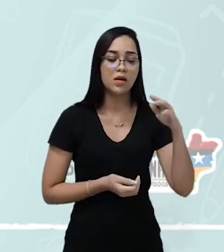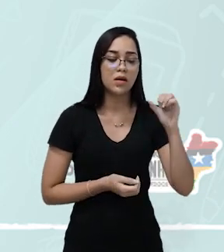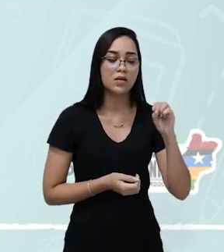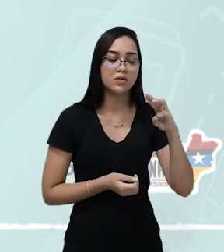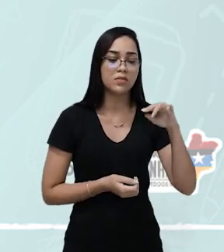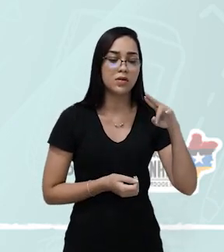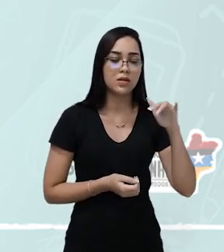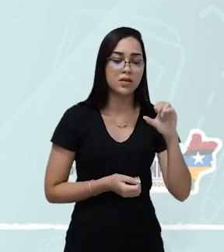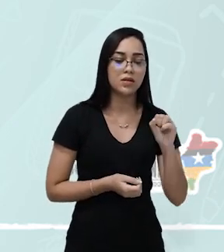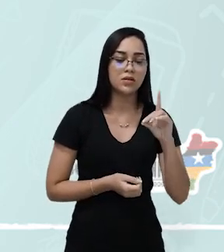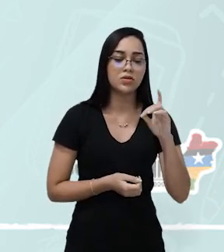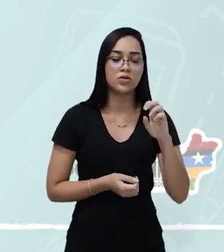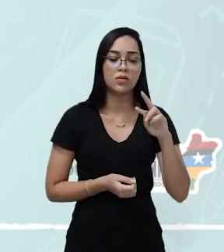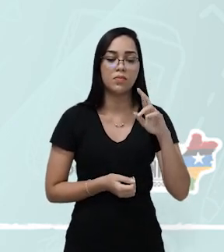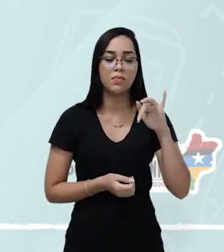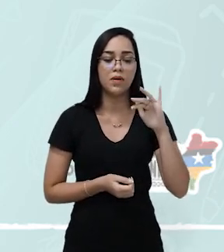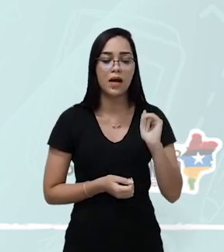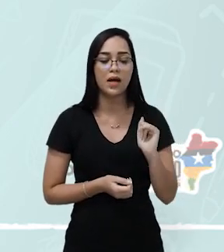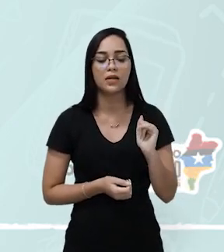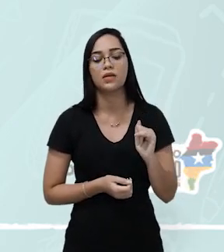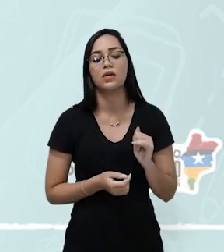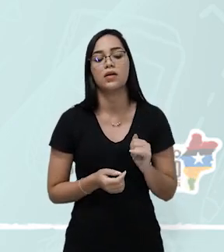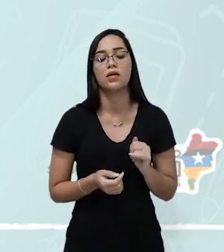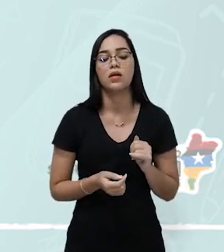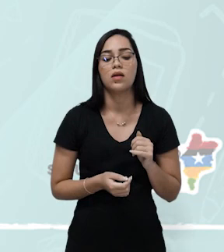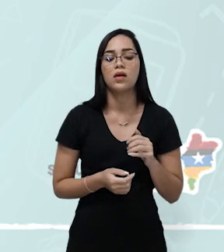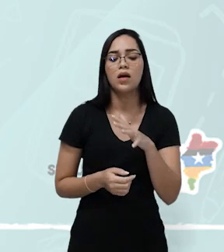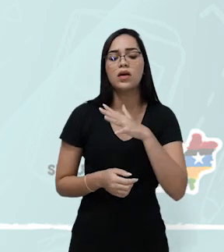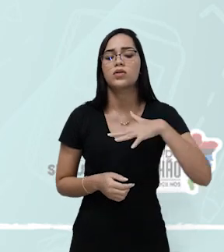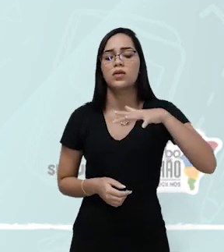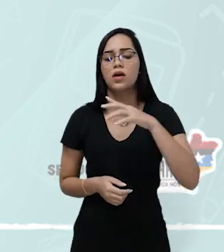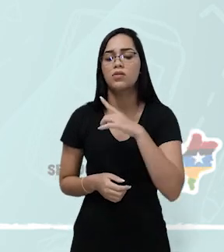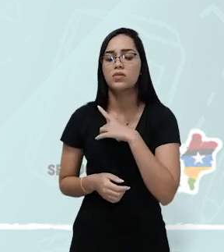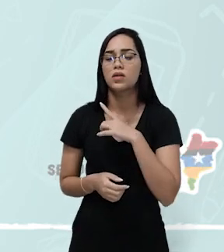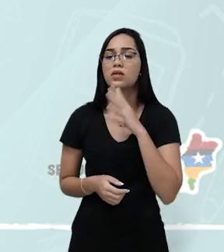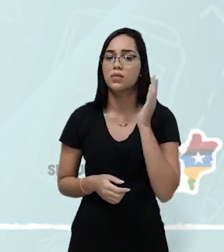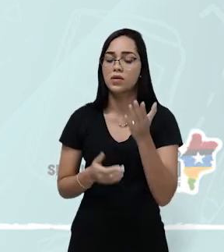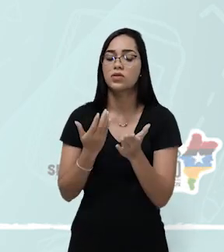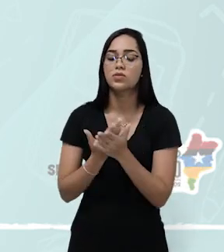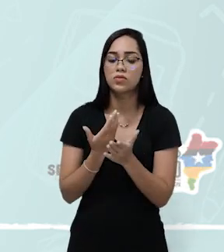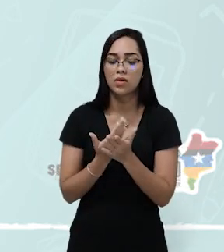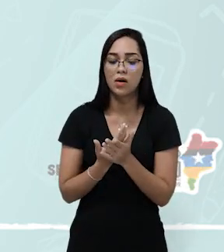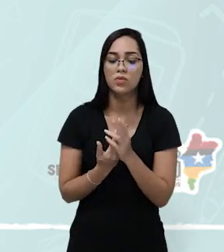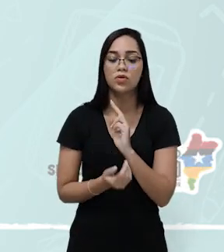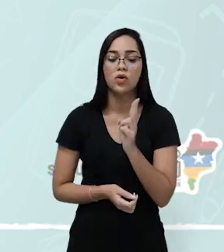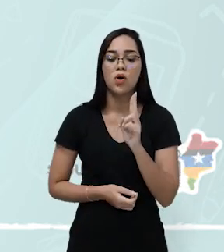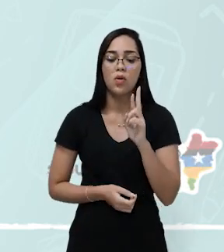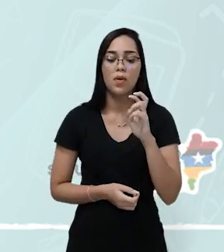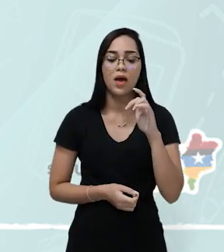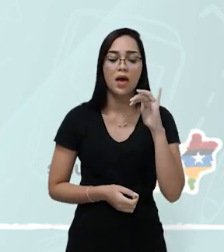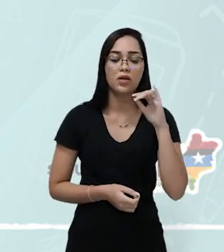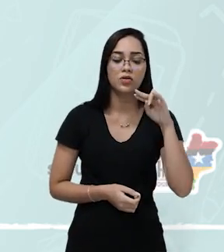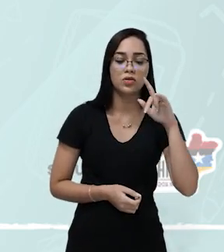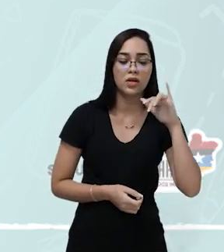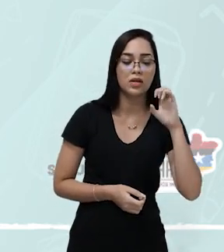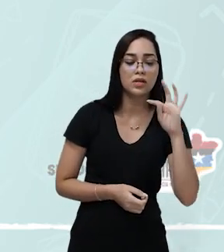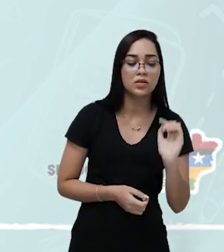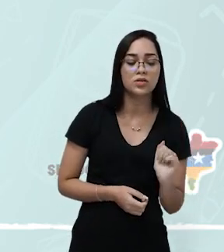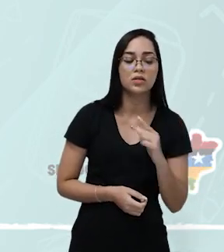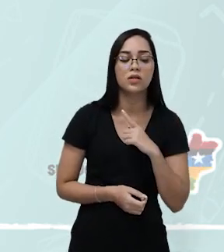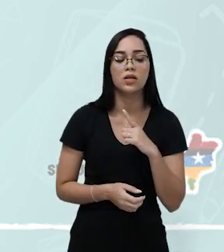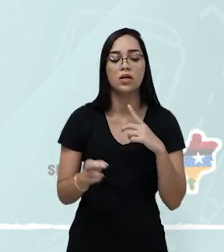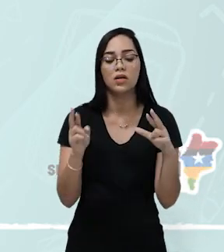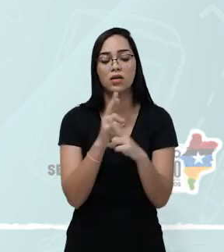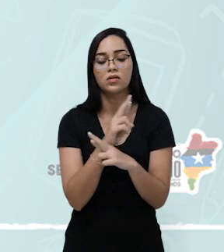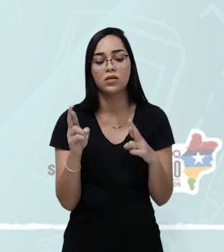de Prata, de José de Alencar. Romance regional, que já estudamos, também é conhecido como romance regionalista.